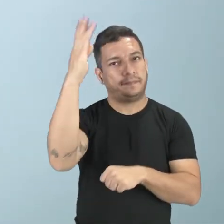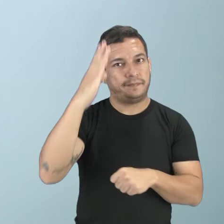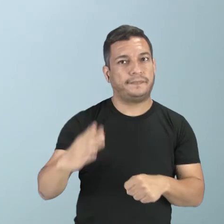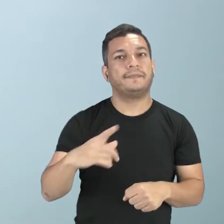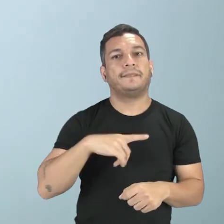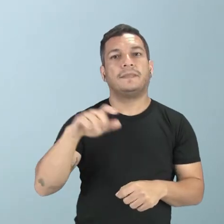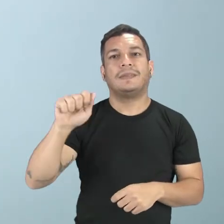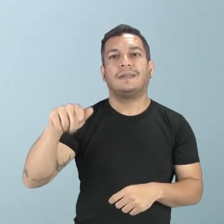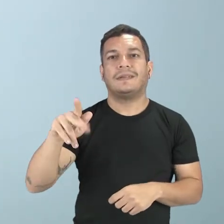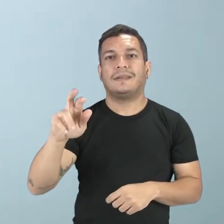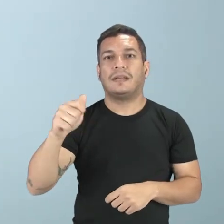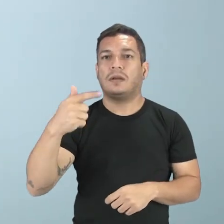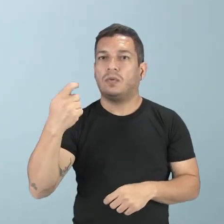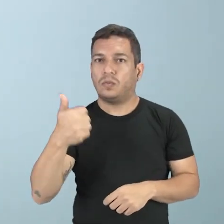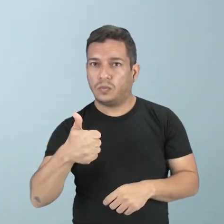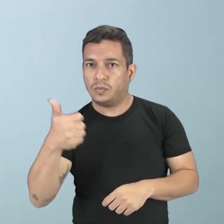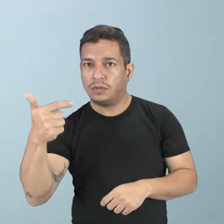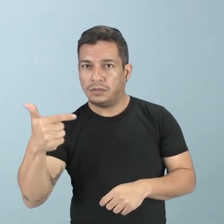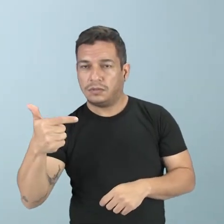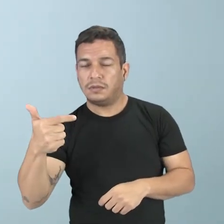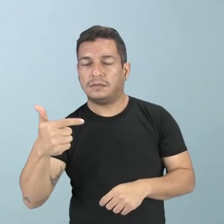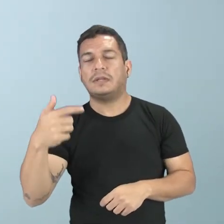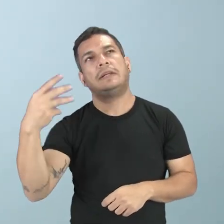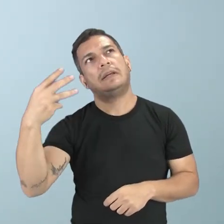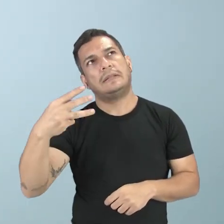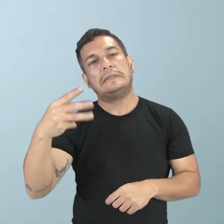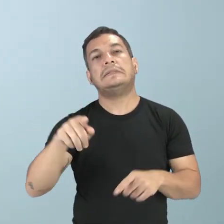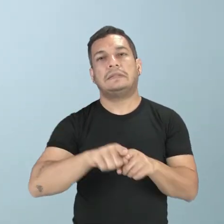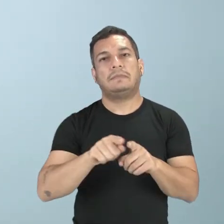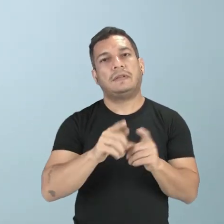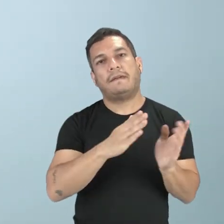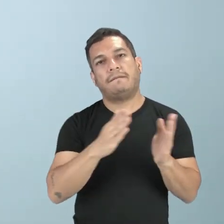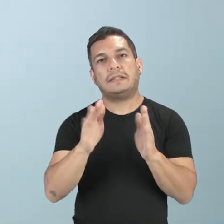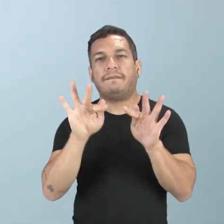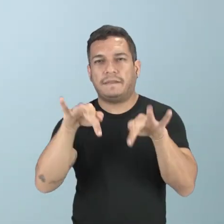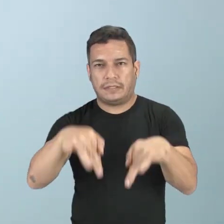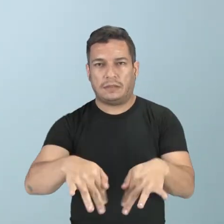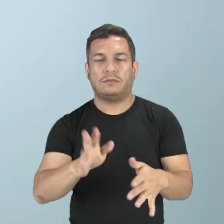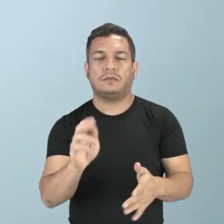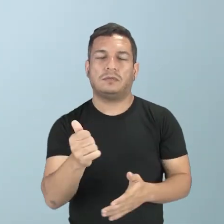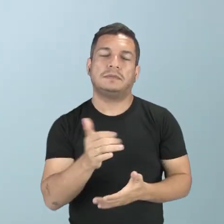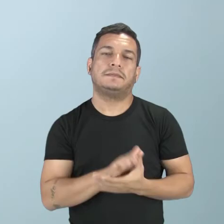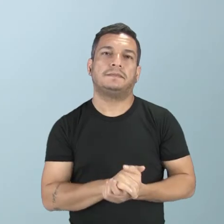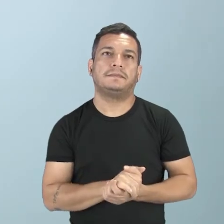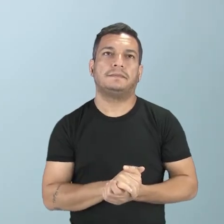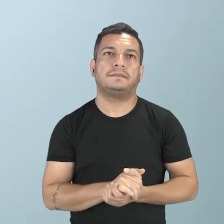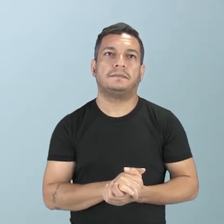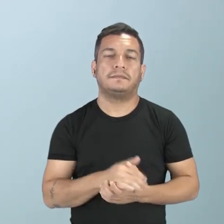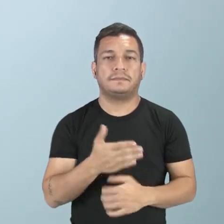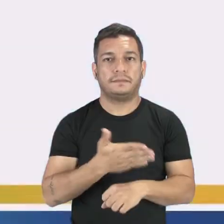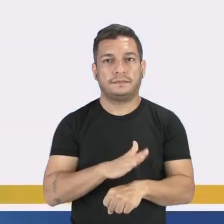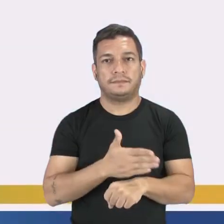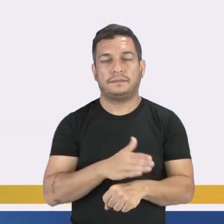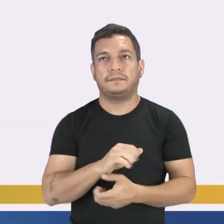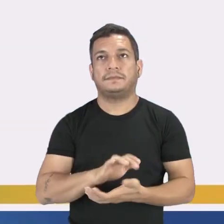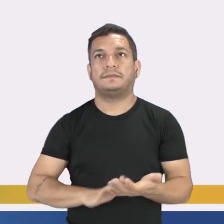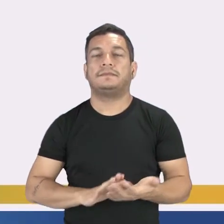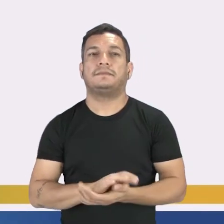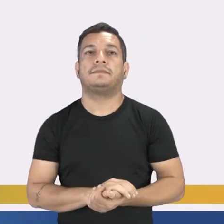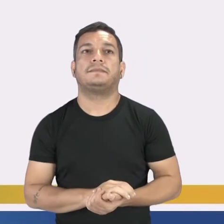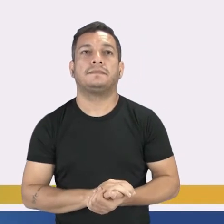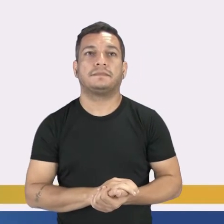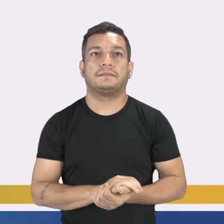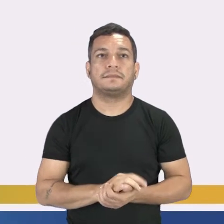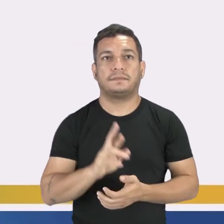A Angra 1 e Angra 2 está em funcionamento e a Angra 3 está em fase final também. Vamos exercitar um pouco.